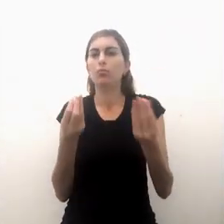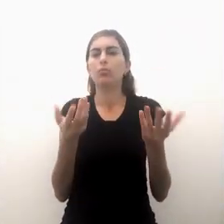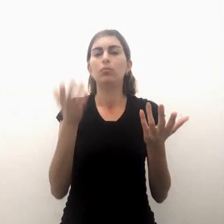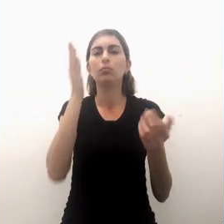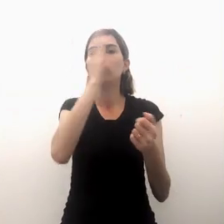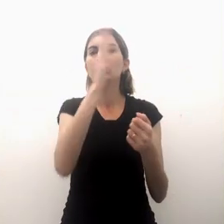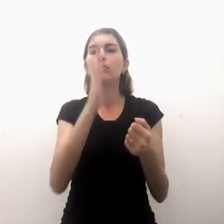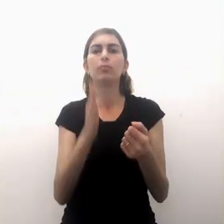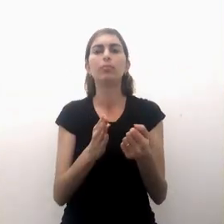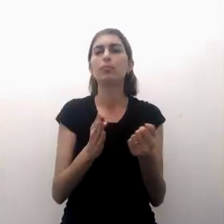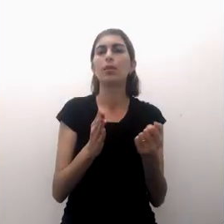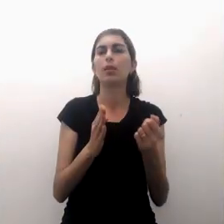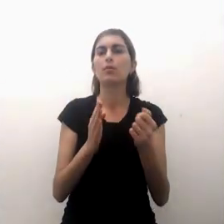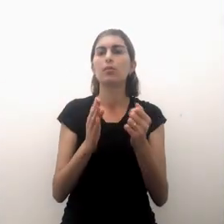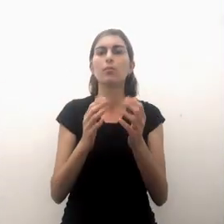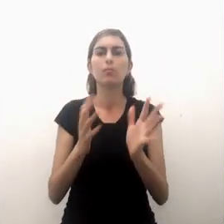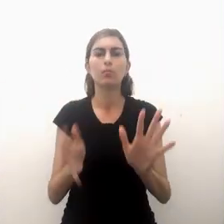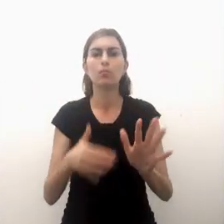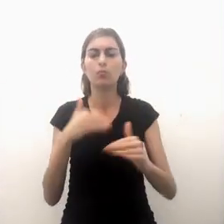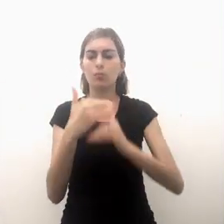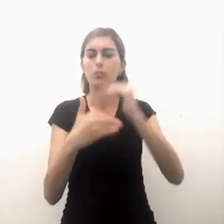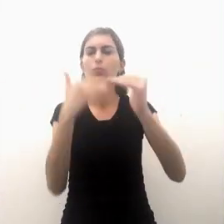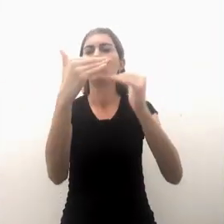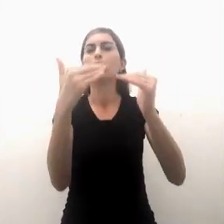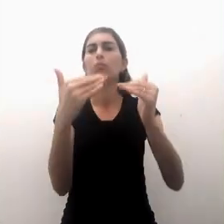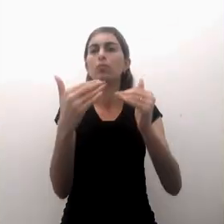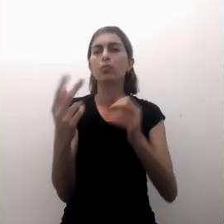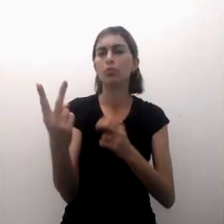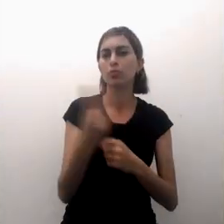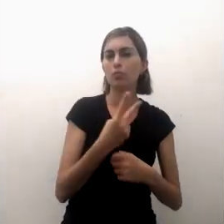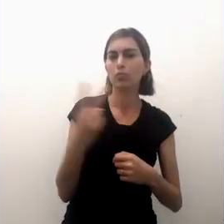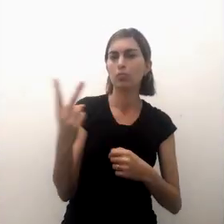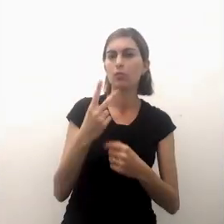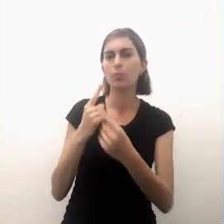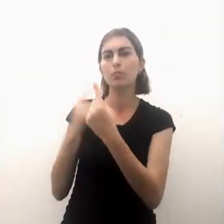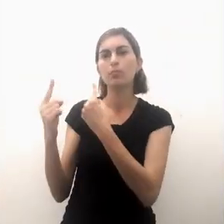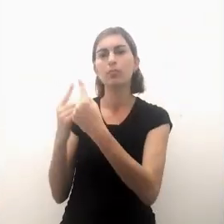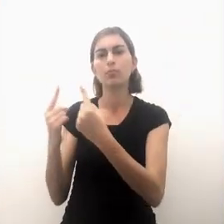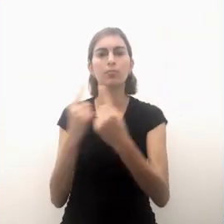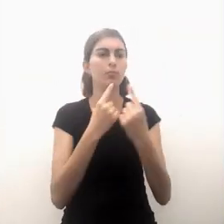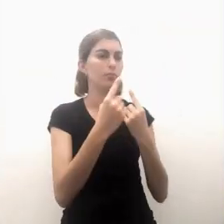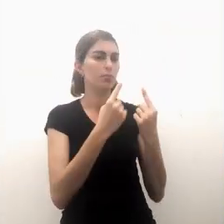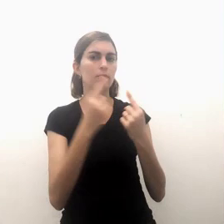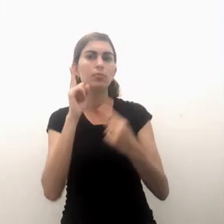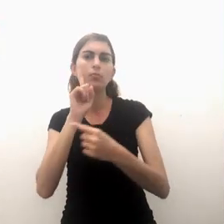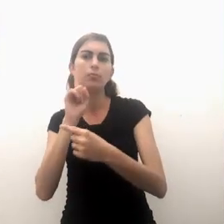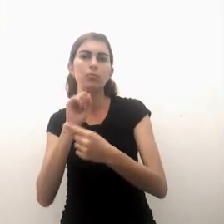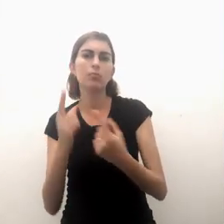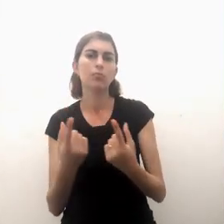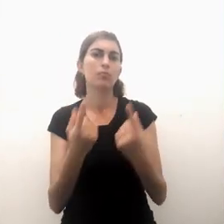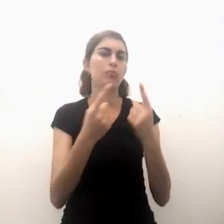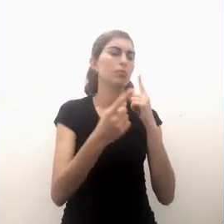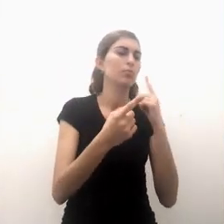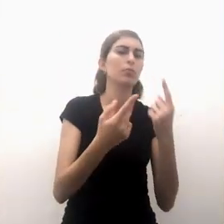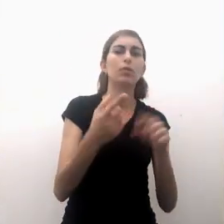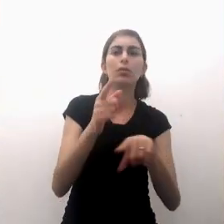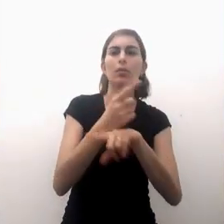está se deslocando nesses dois ambientes, tá? Tanto o ambiente